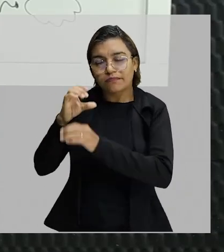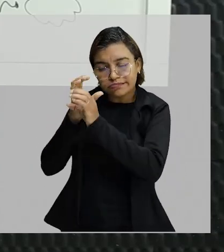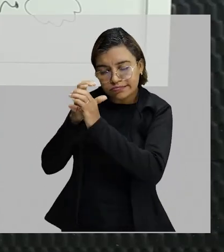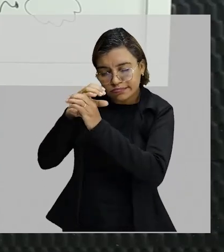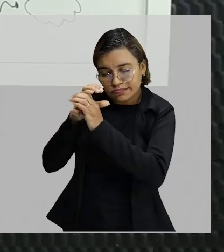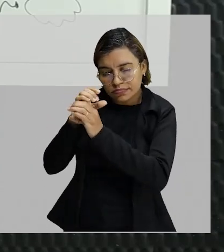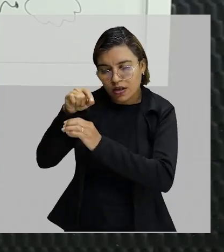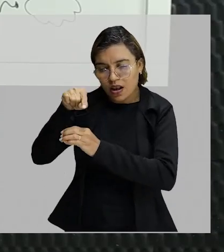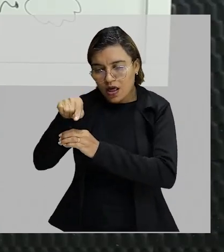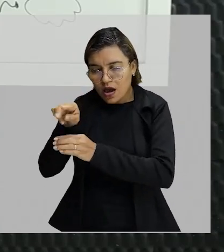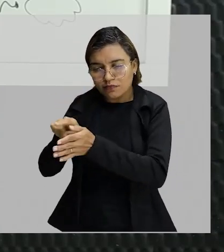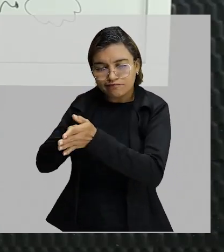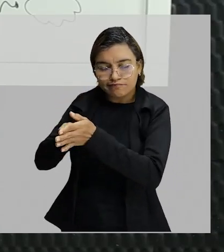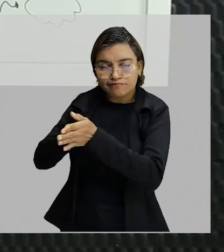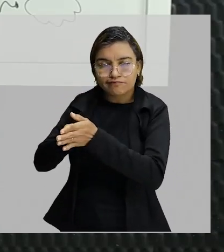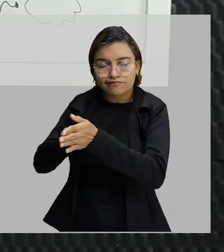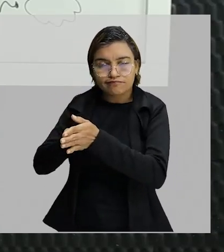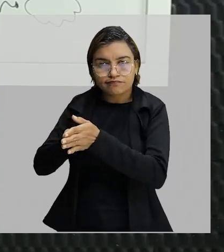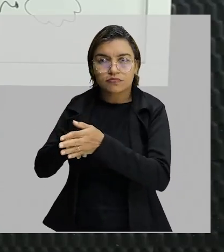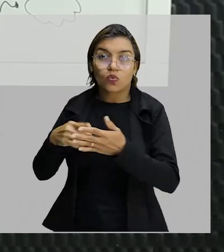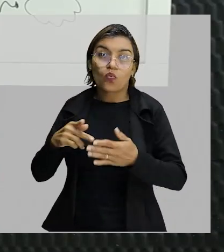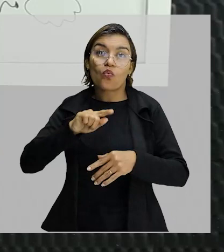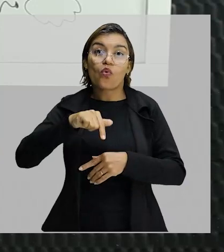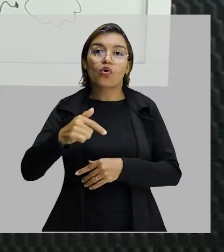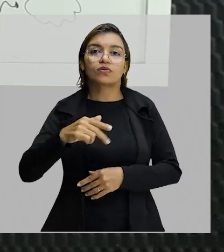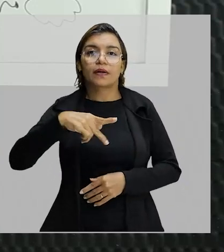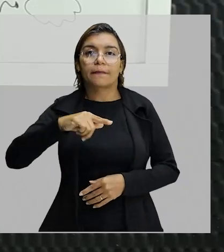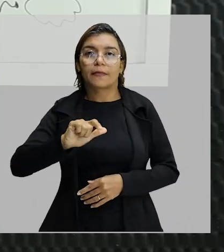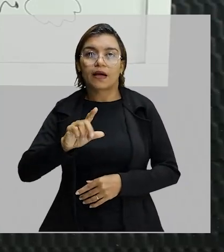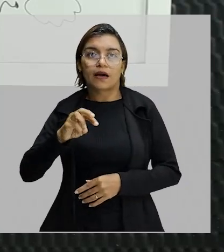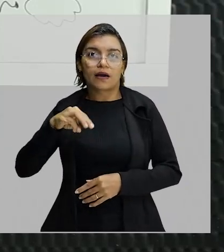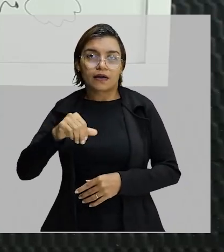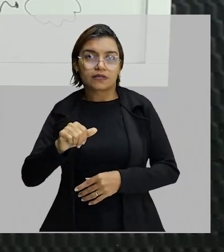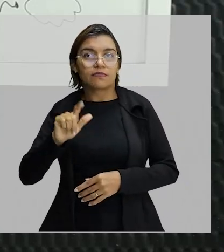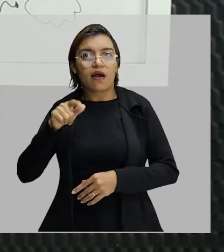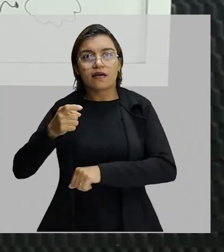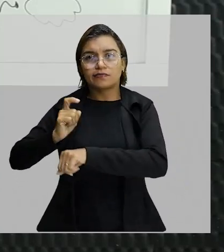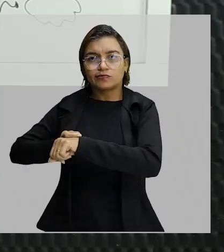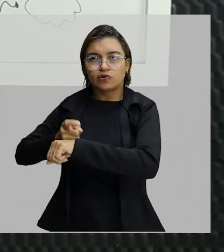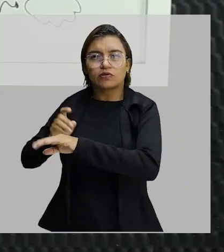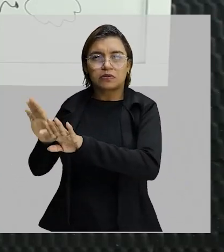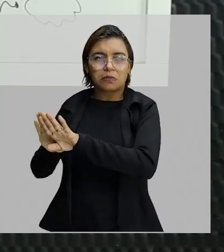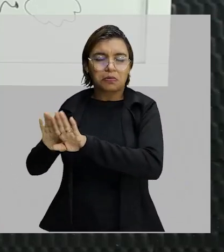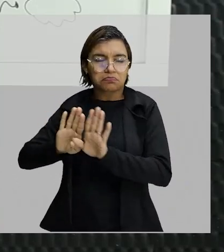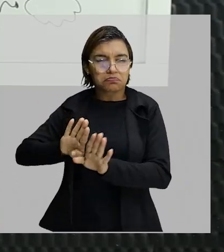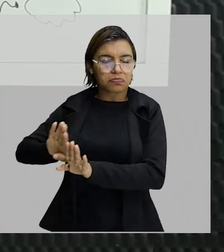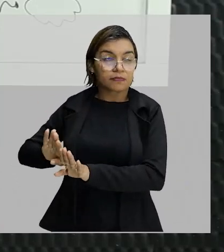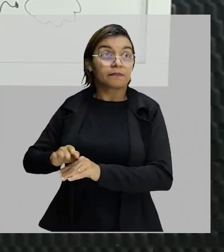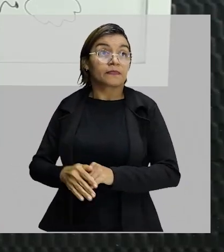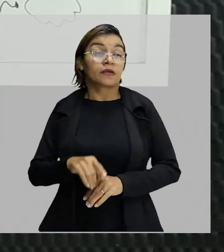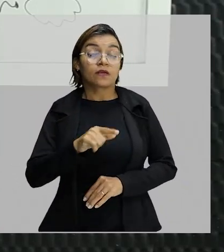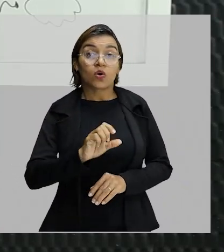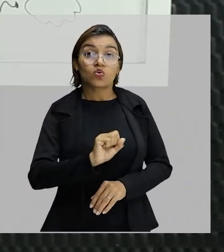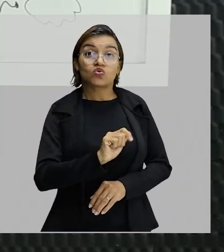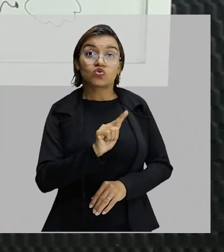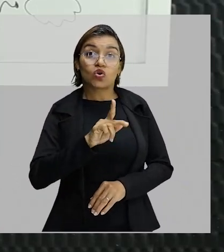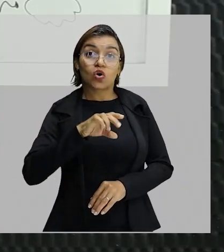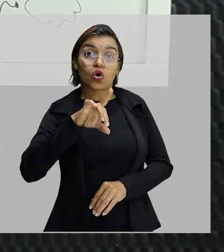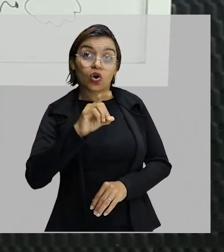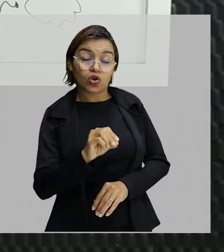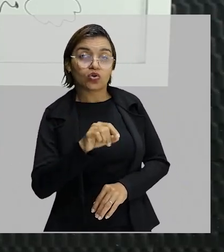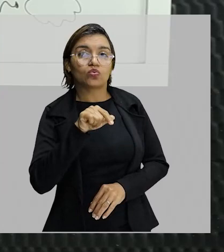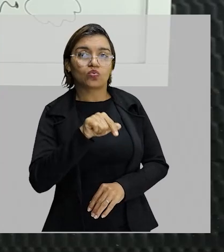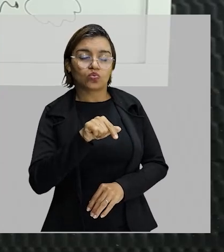o estado de plasma é o estado do Sol, tá ok? Então, sólido, líquido e gasoso. Então, a mudança do estado sólido para o